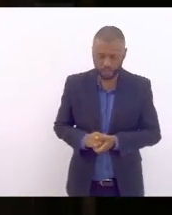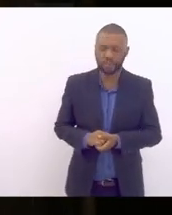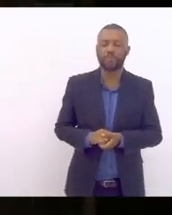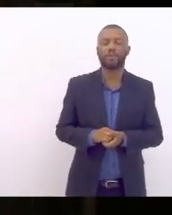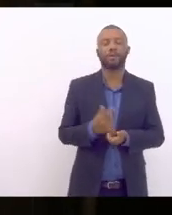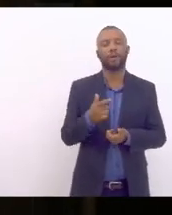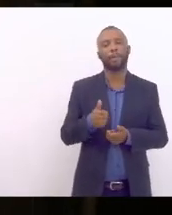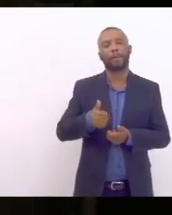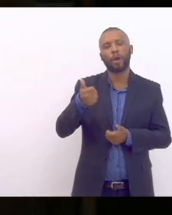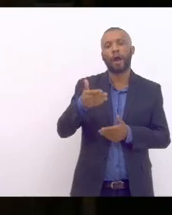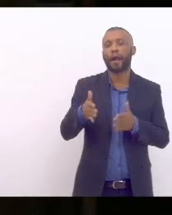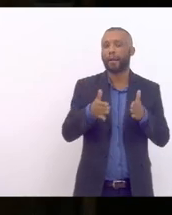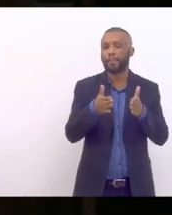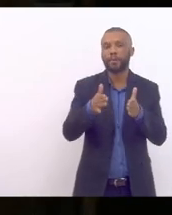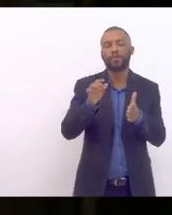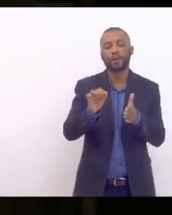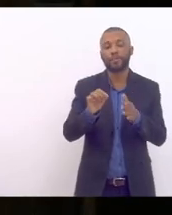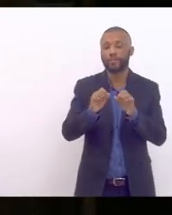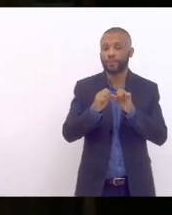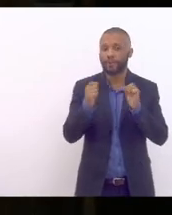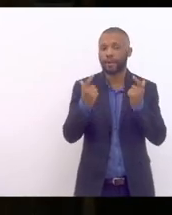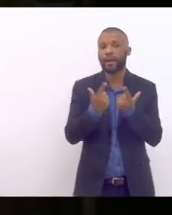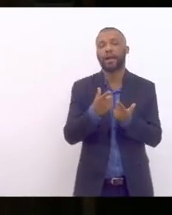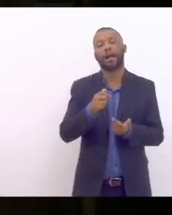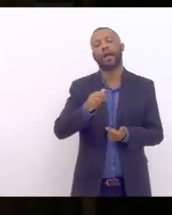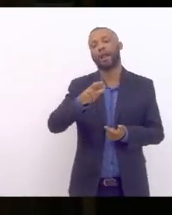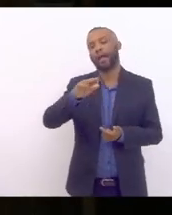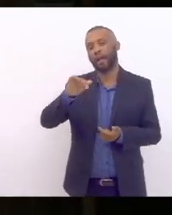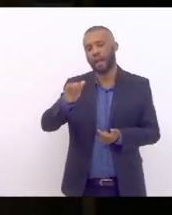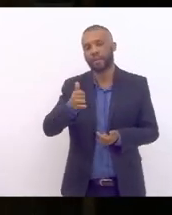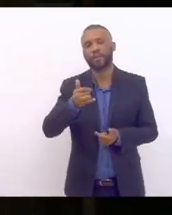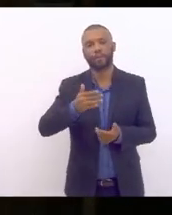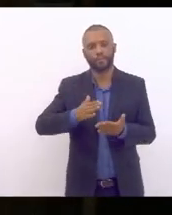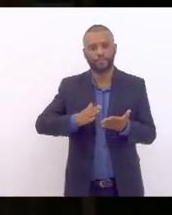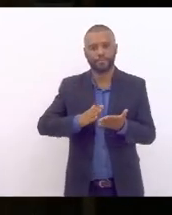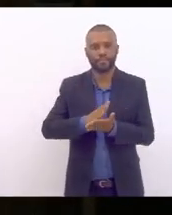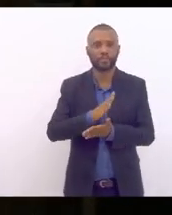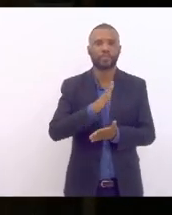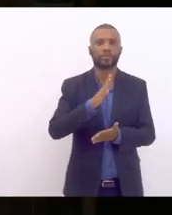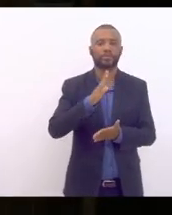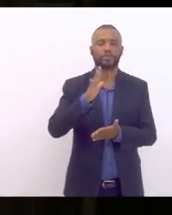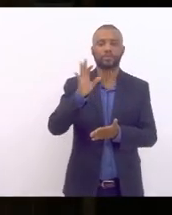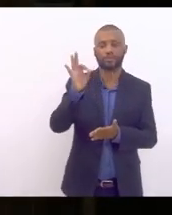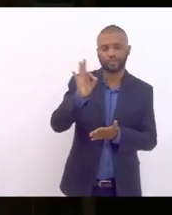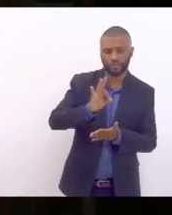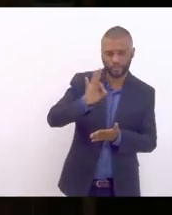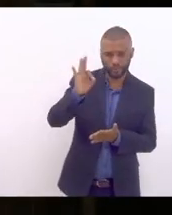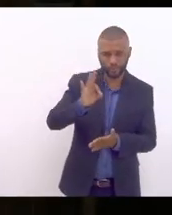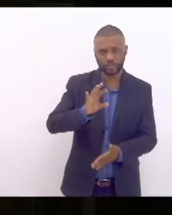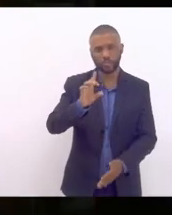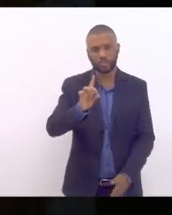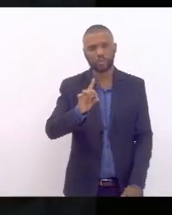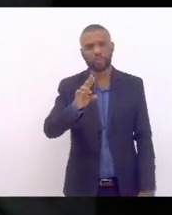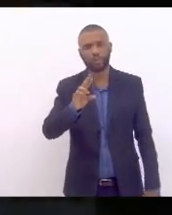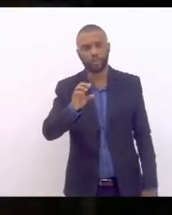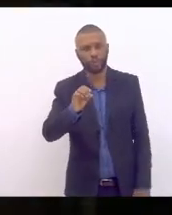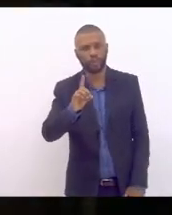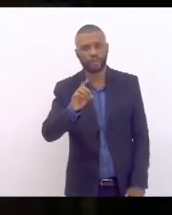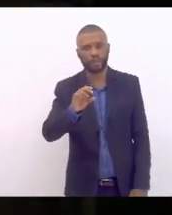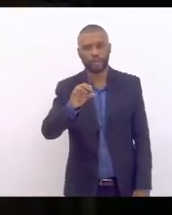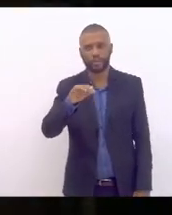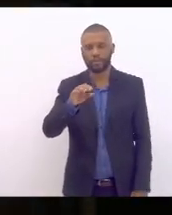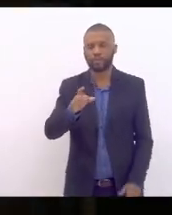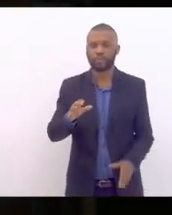melhor caminho para isso é o que a Assembleia Legislativa fez com aprovação dos duodécimos orçamentários que impedem